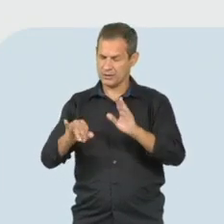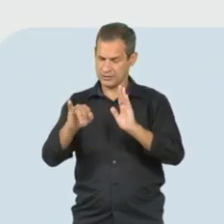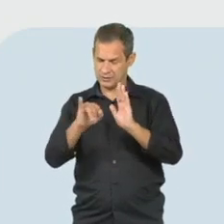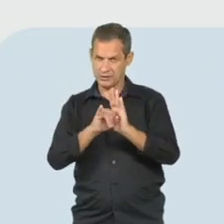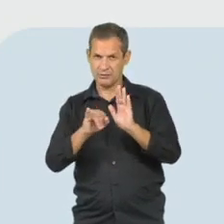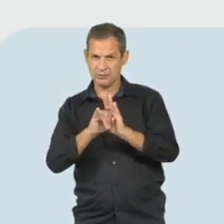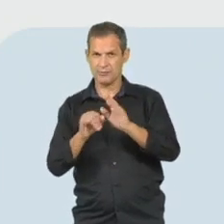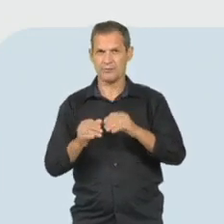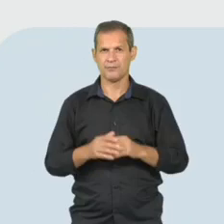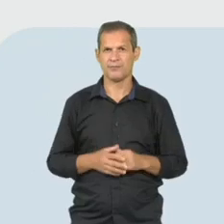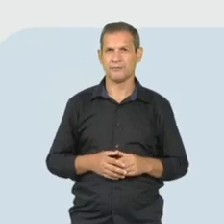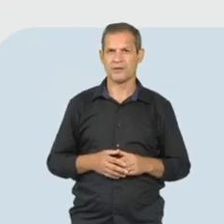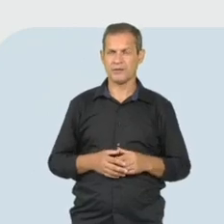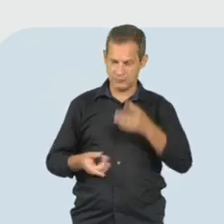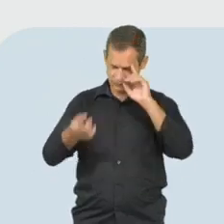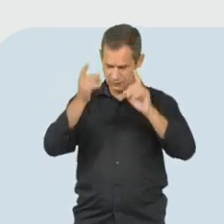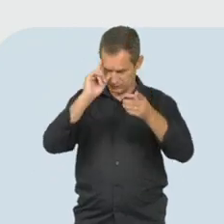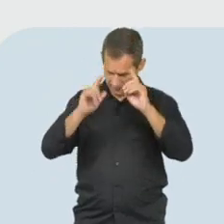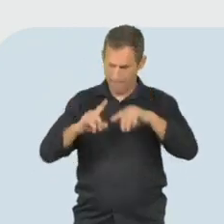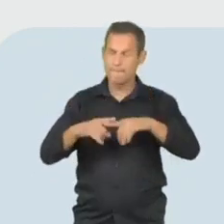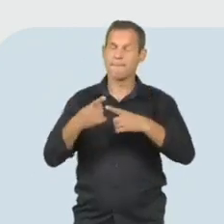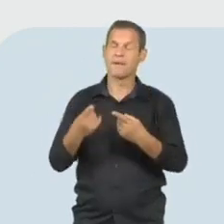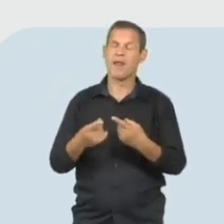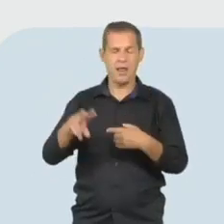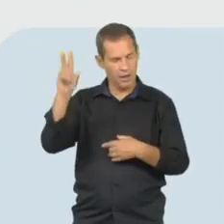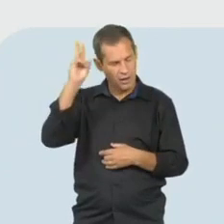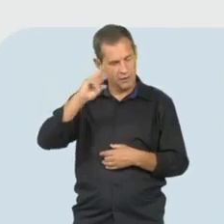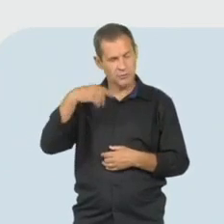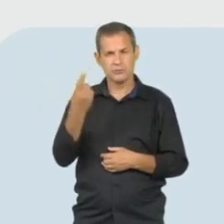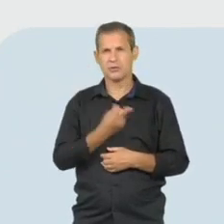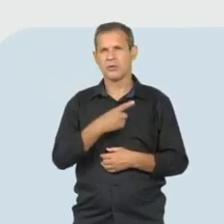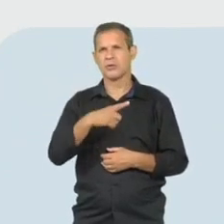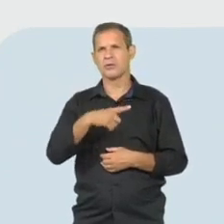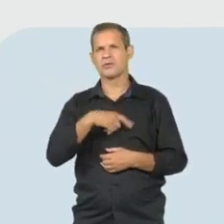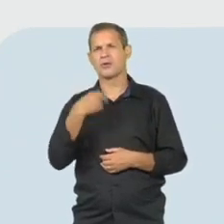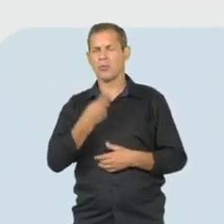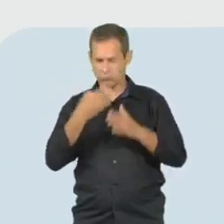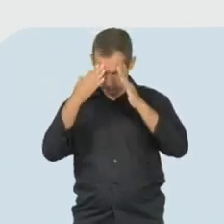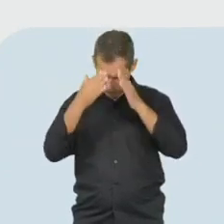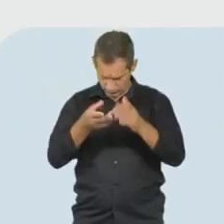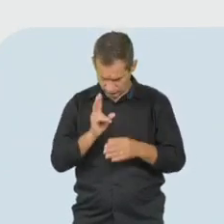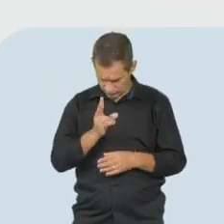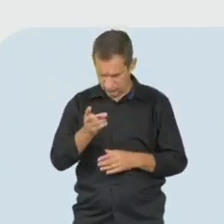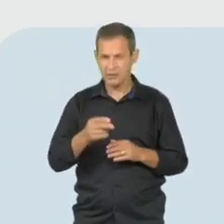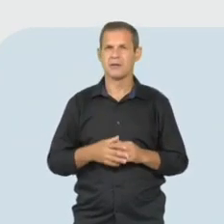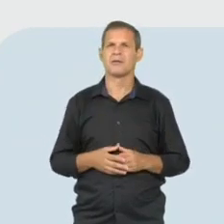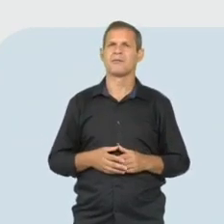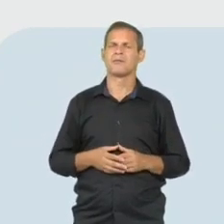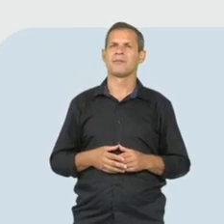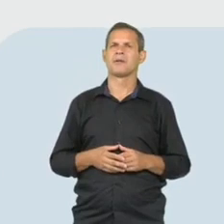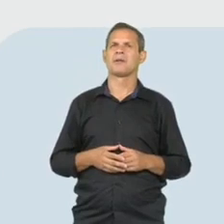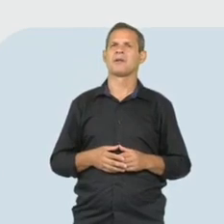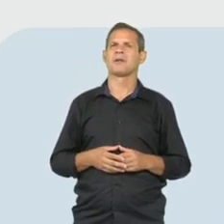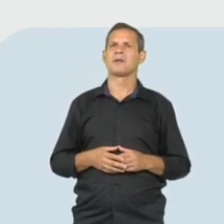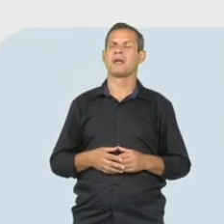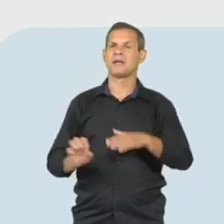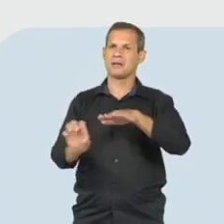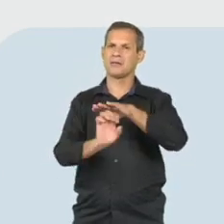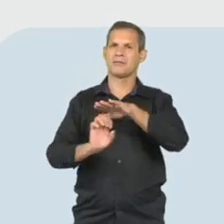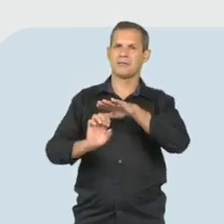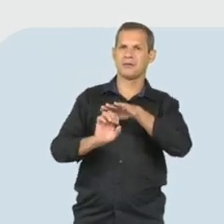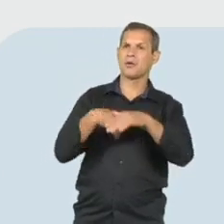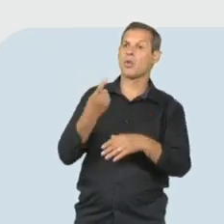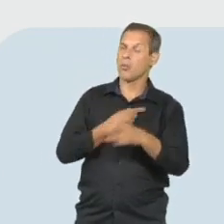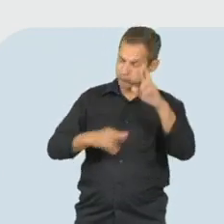de hipóteses. Então, lembrando, a gente está com o nosso foco sempre aqui na parte empresarial, então a